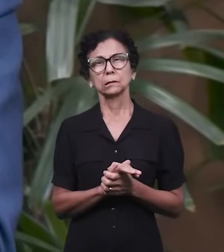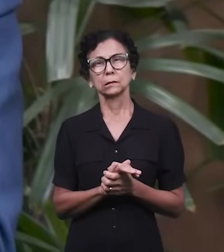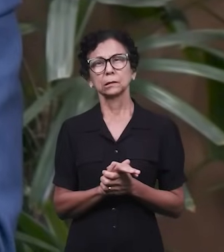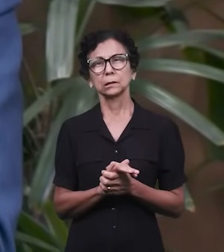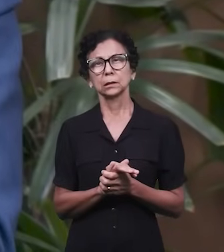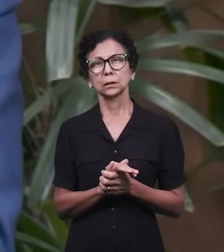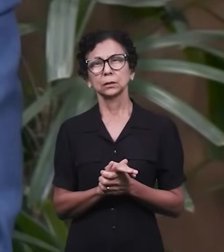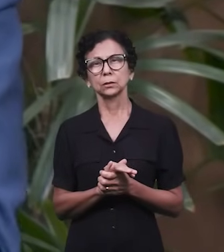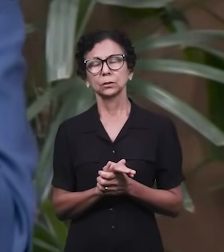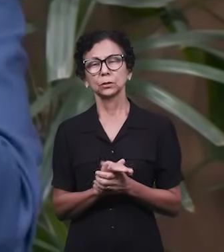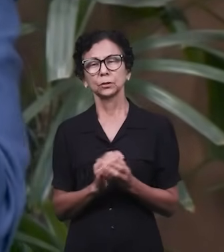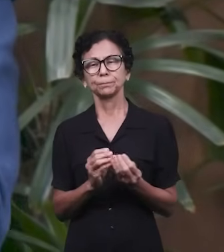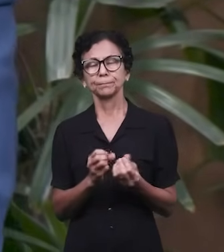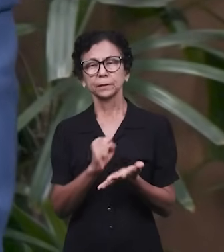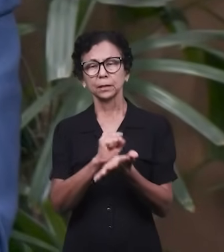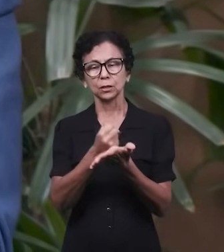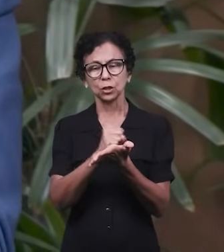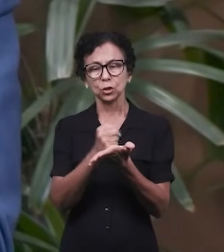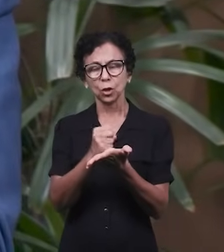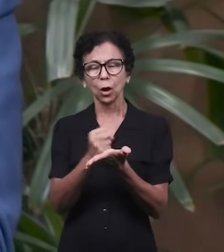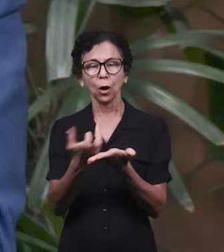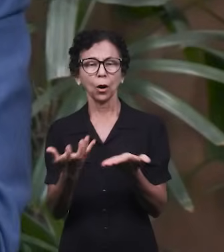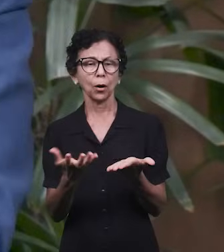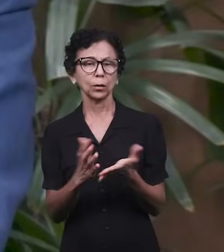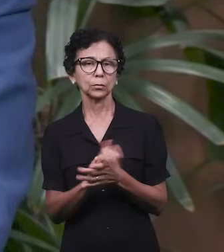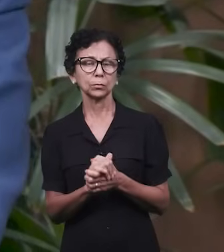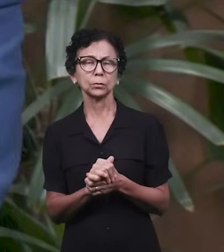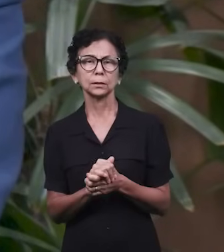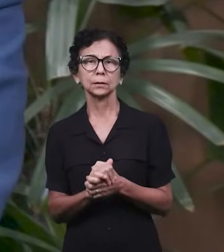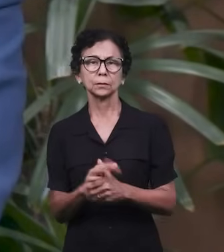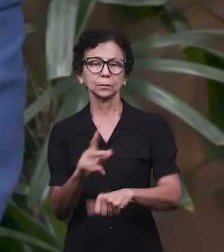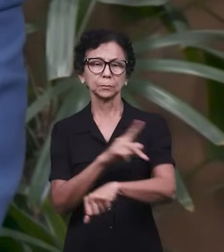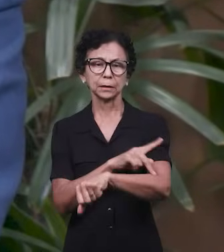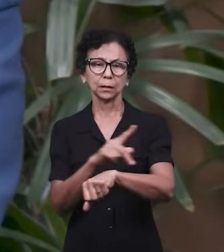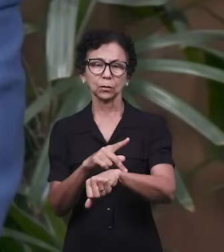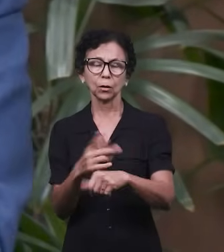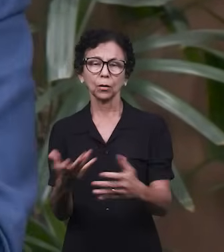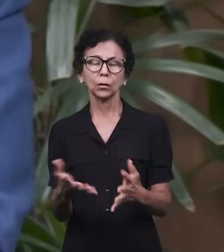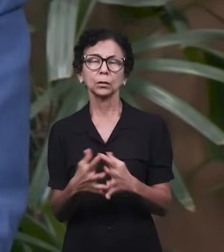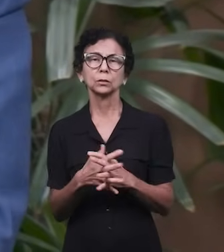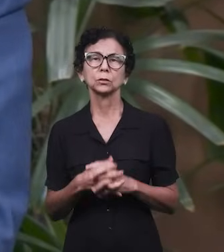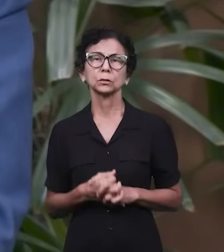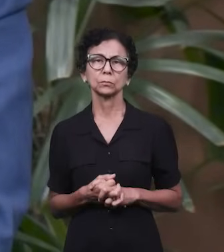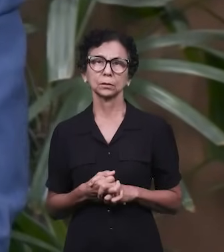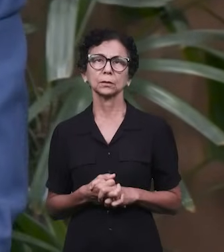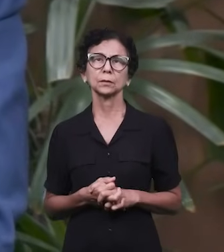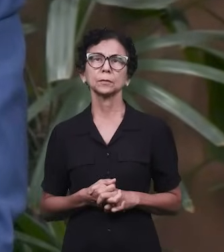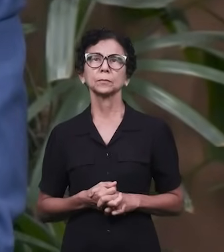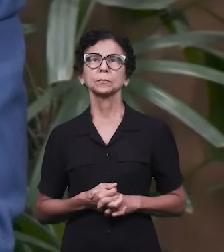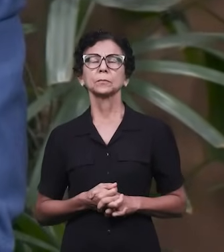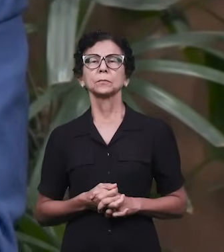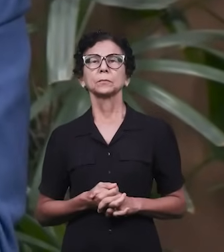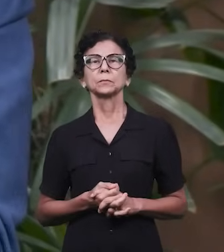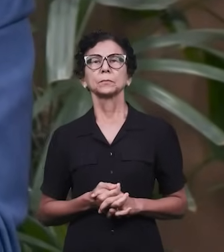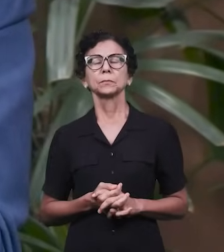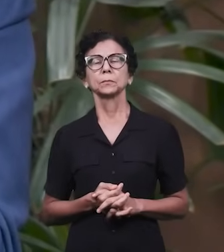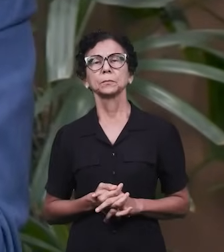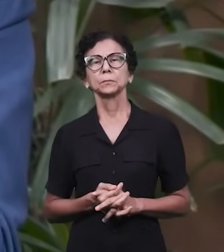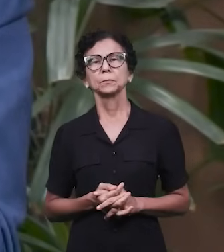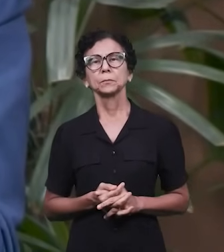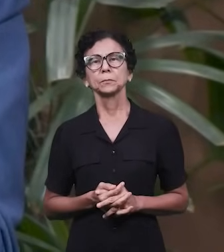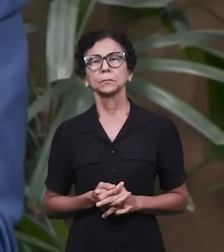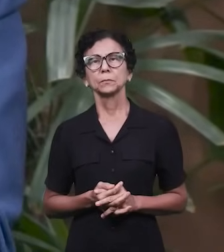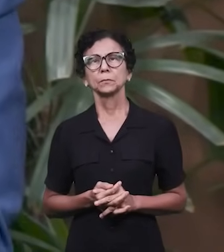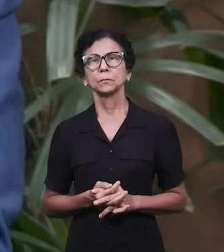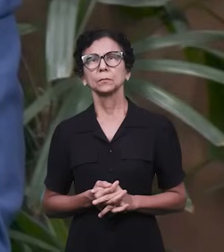evidenciar as capacidades dos filhos e não deixar eles presos em alguma coisa. Então, assim, a questão do uso de telas, é